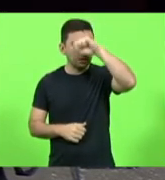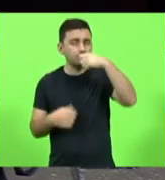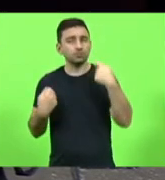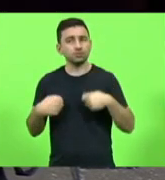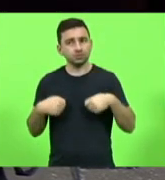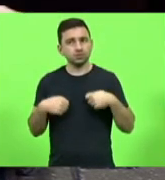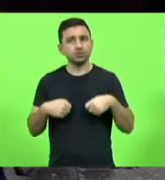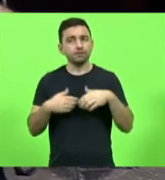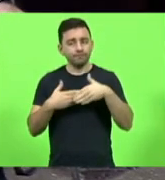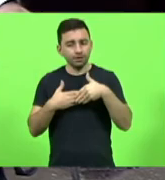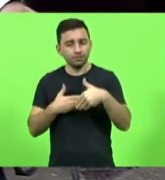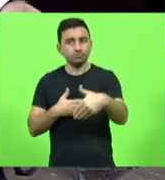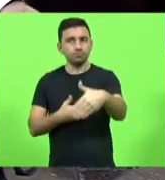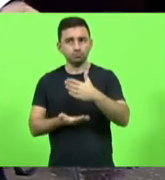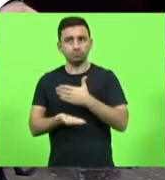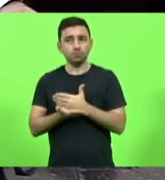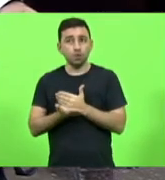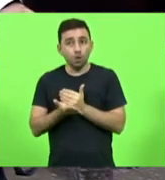começar